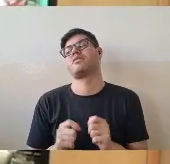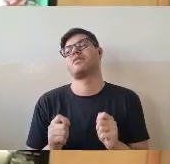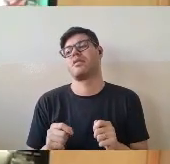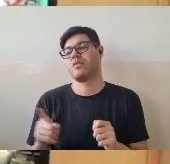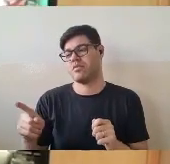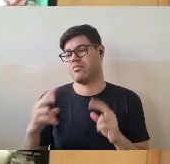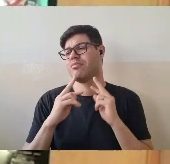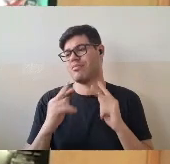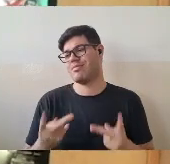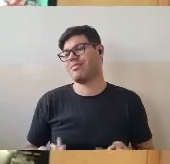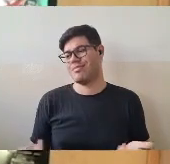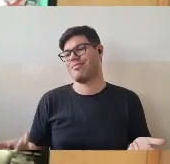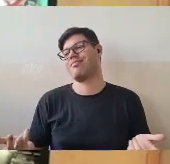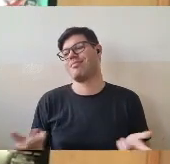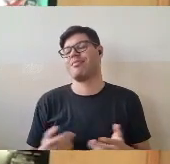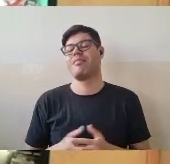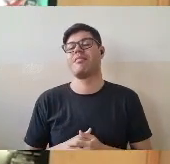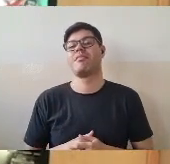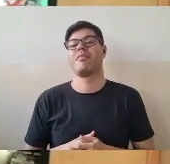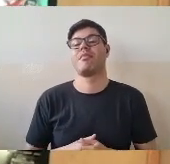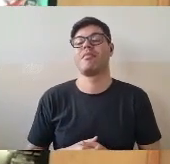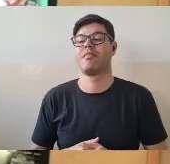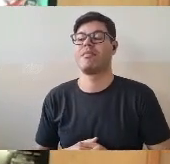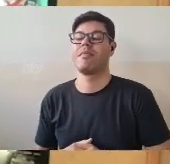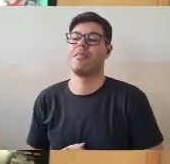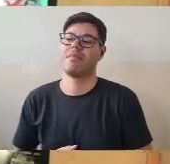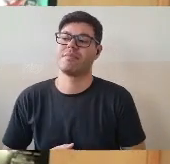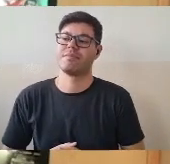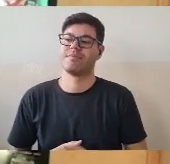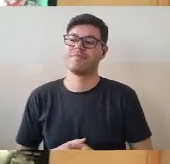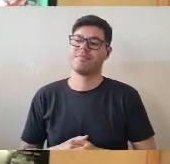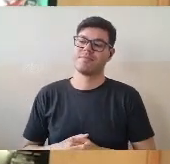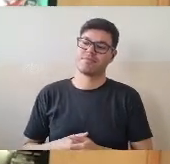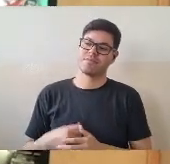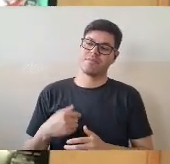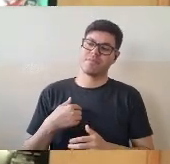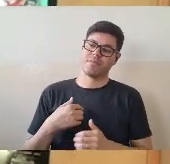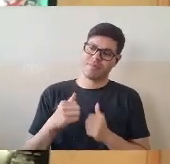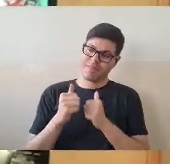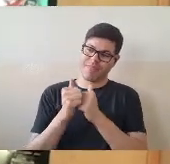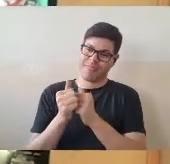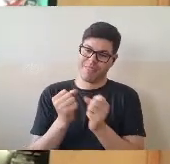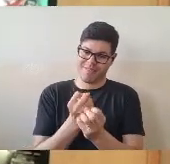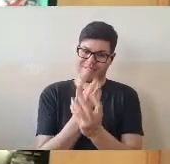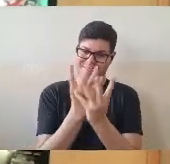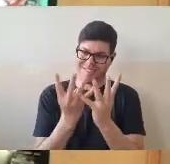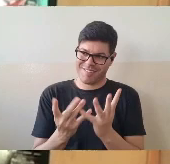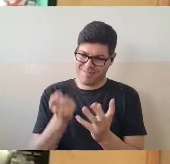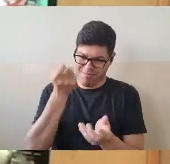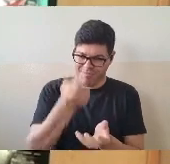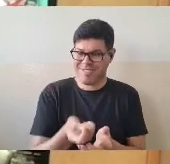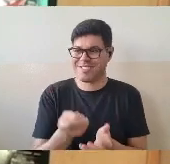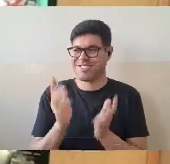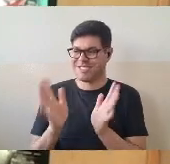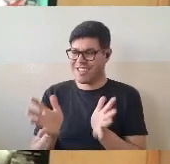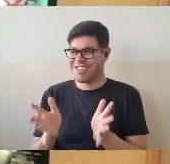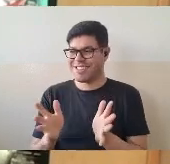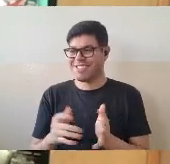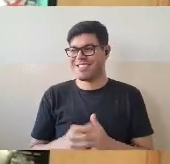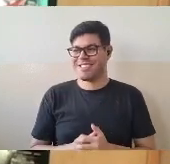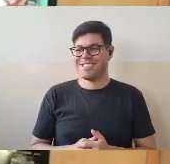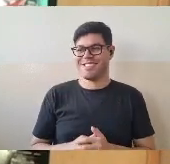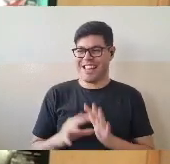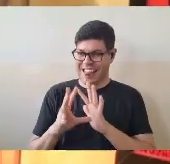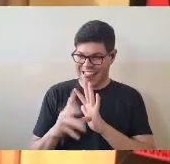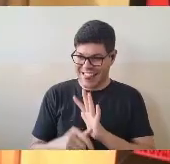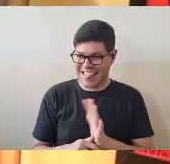muito, nós jogamos truco juntos, né? Sim. Ladrãozinho do truco. Ladrão do truco é bom. É bom jogador.